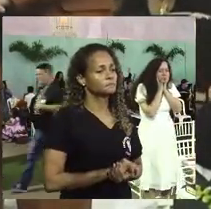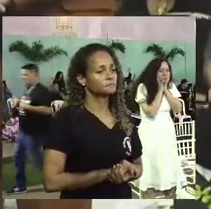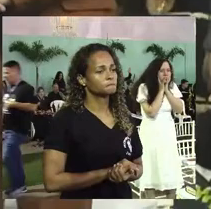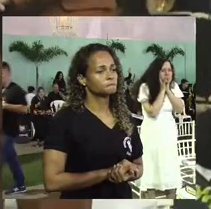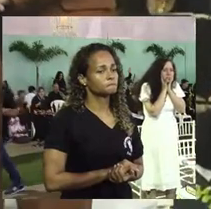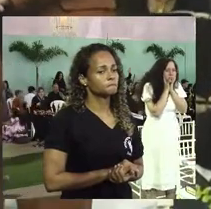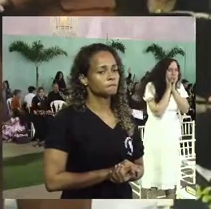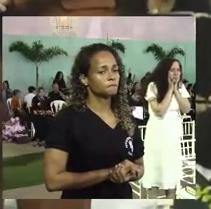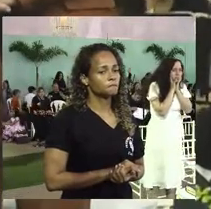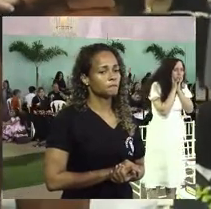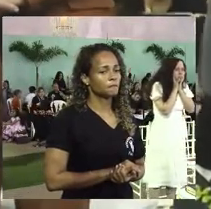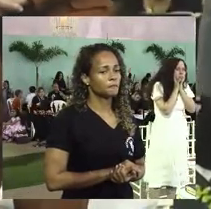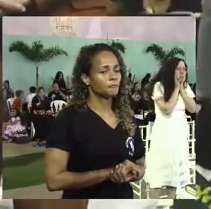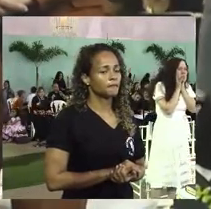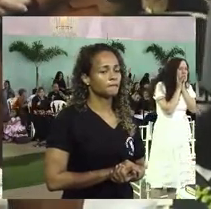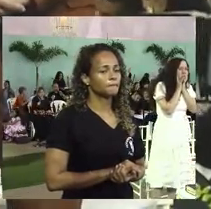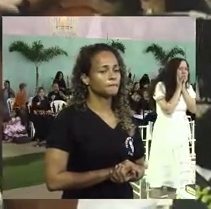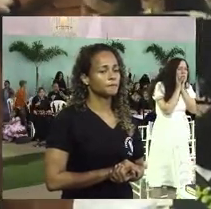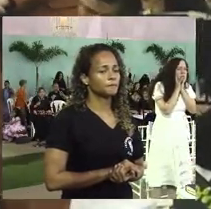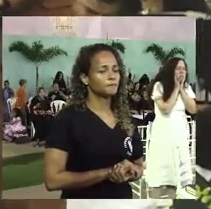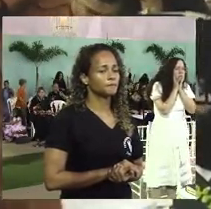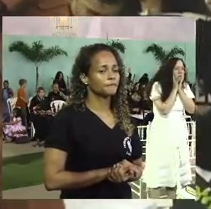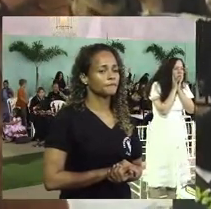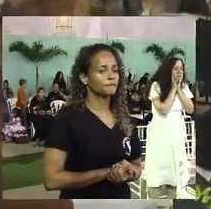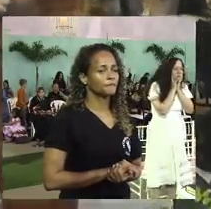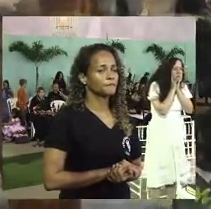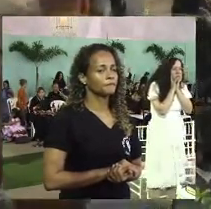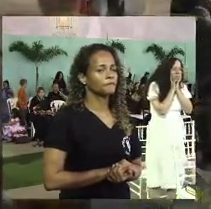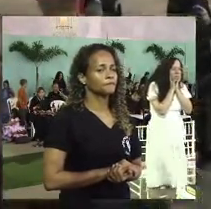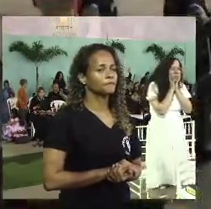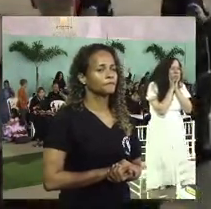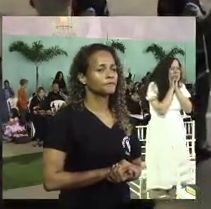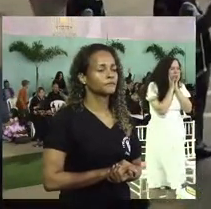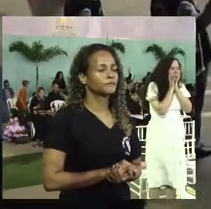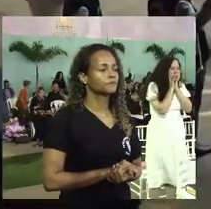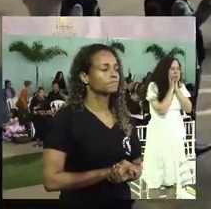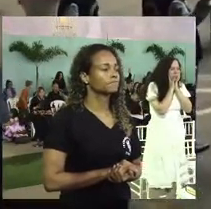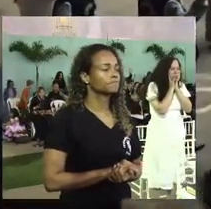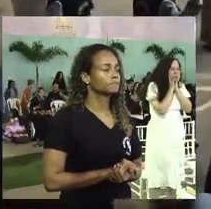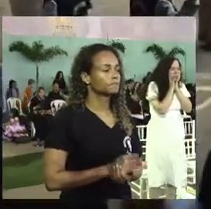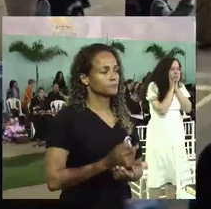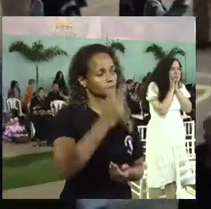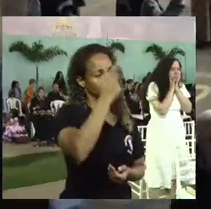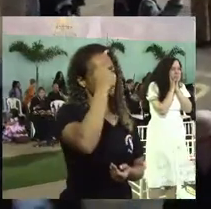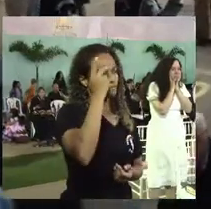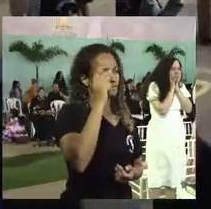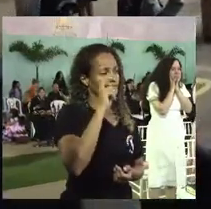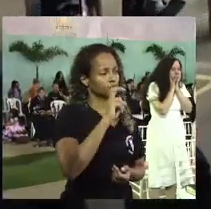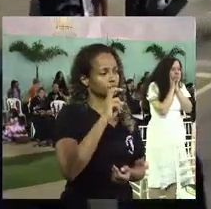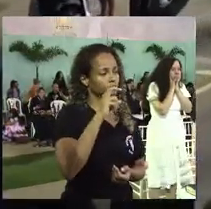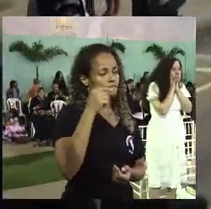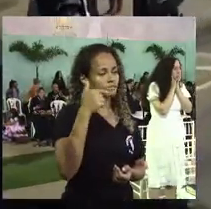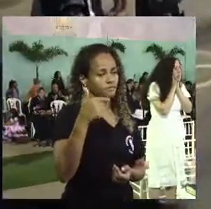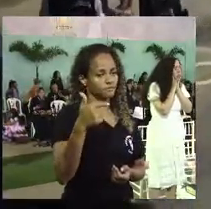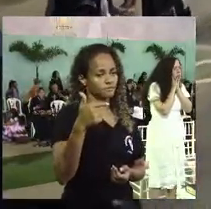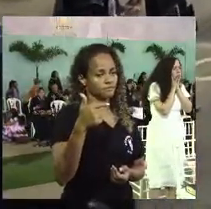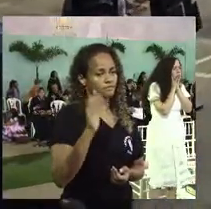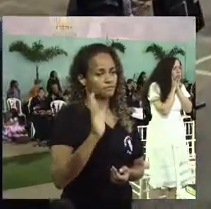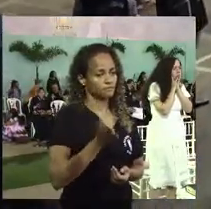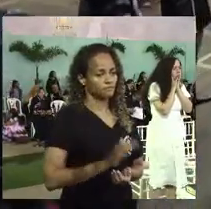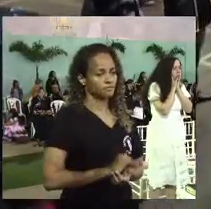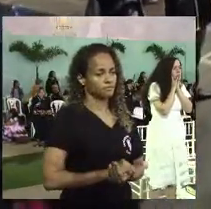Tá ali tá chegando Tá em quanto já 51 acho 52 almas para Jesus Cristo lá